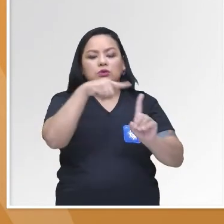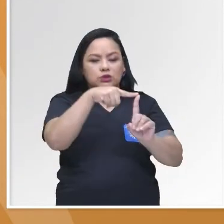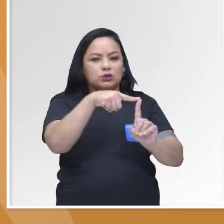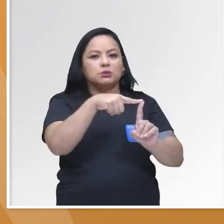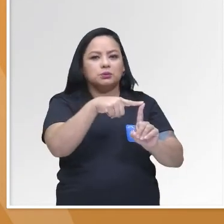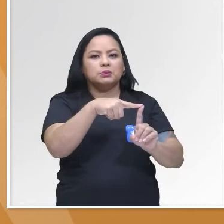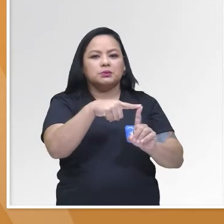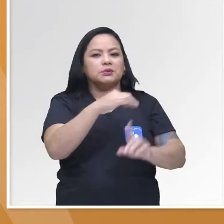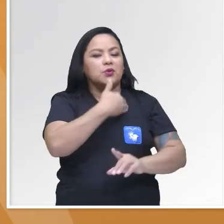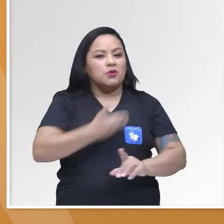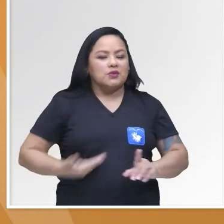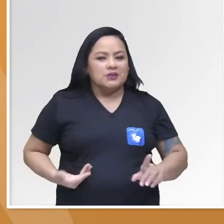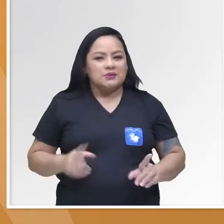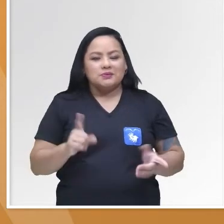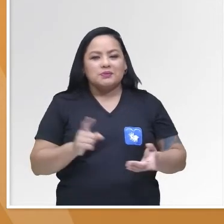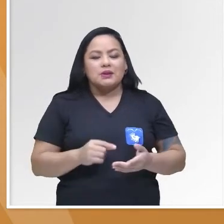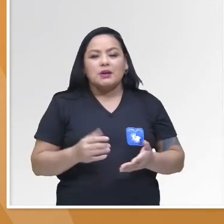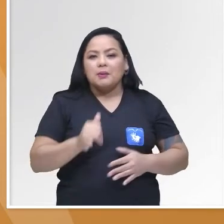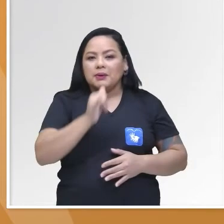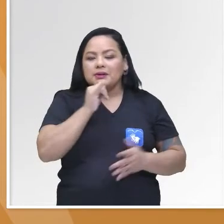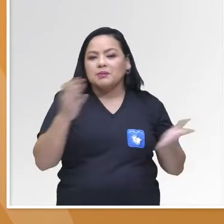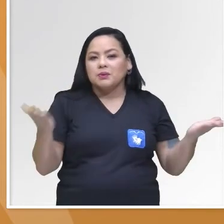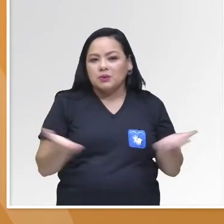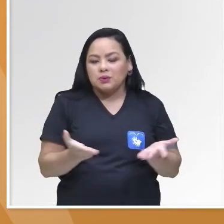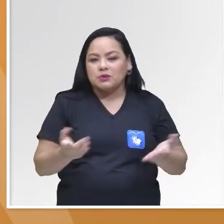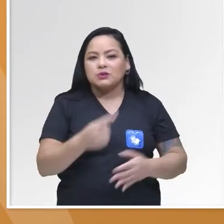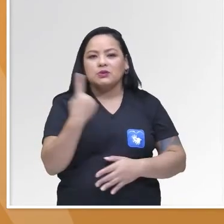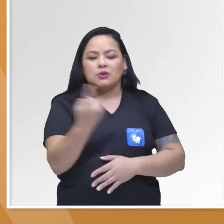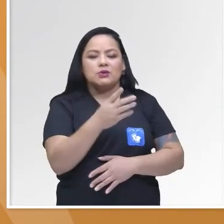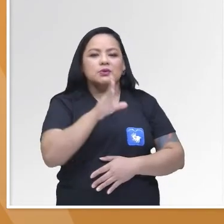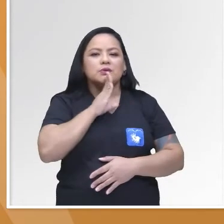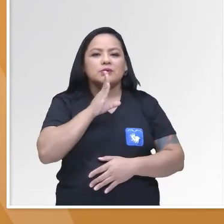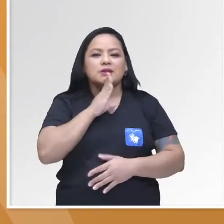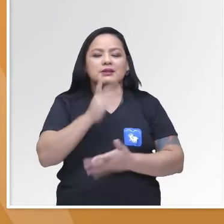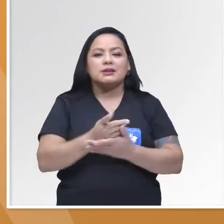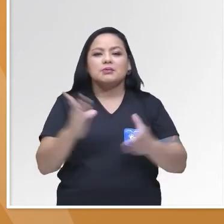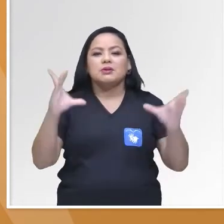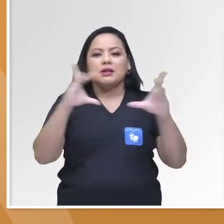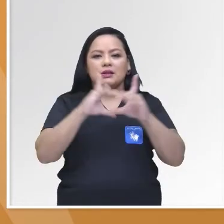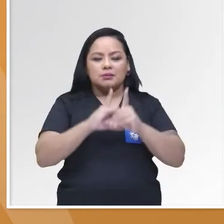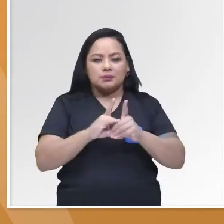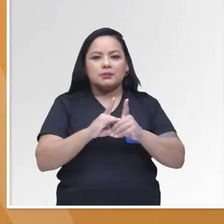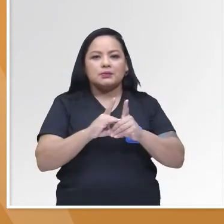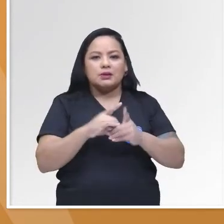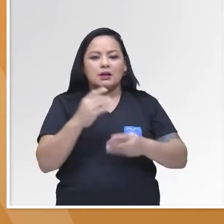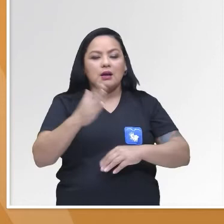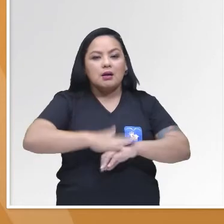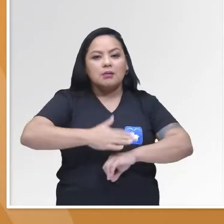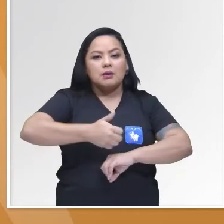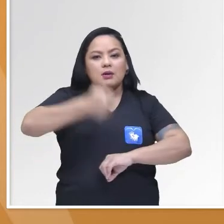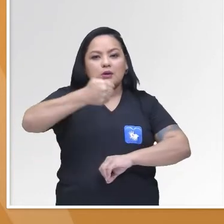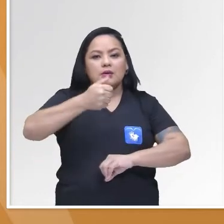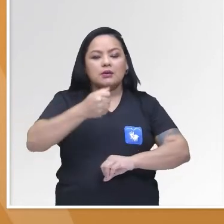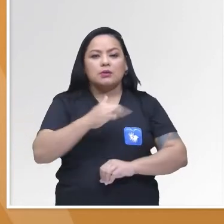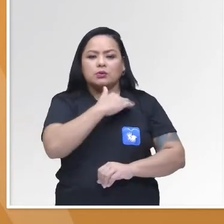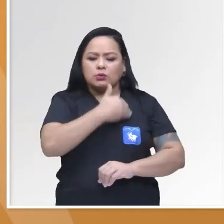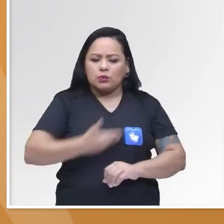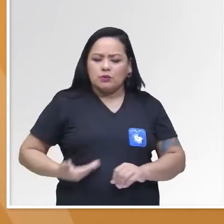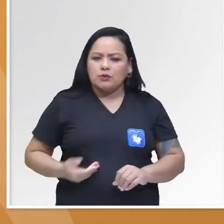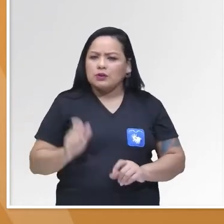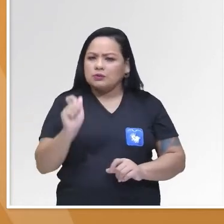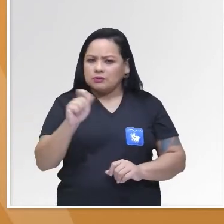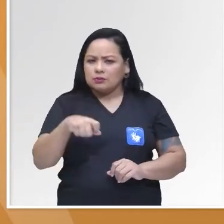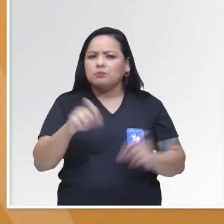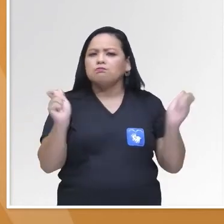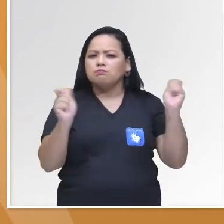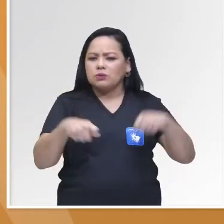possíveis. Como hoje, por exemplo, nós consideramos que a democracia é o melhor dos governos possíveis, não é